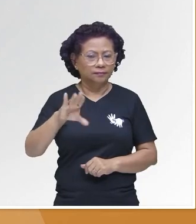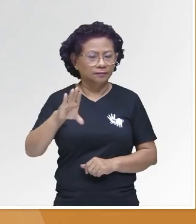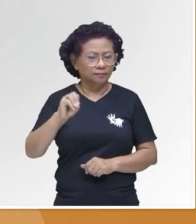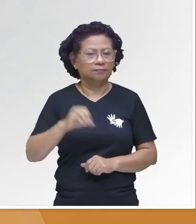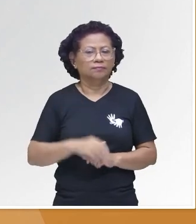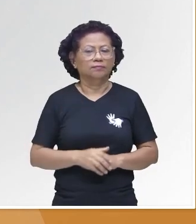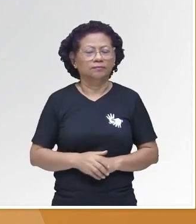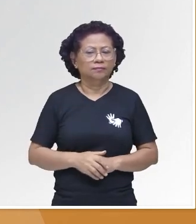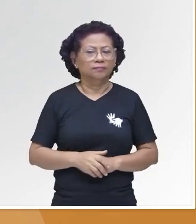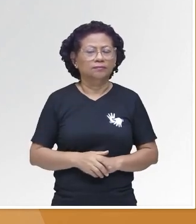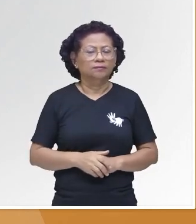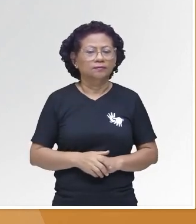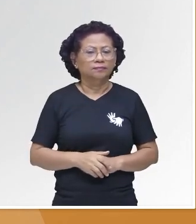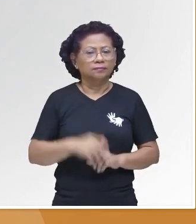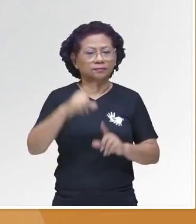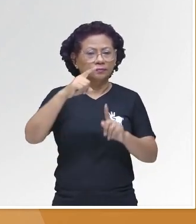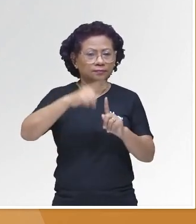energia